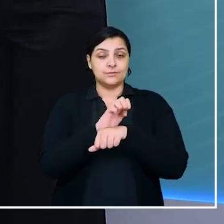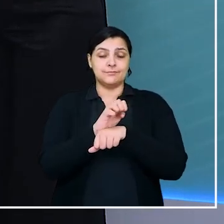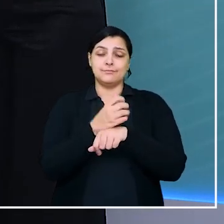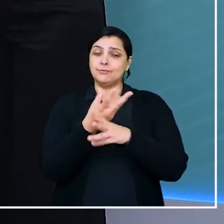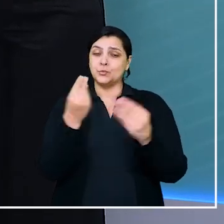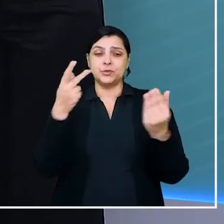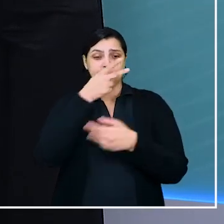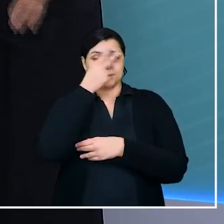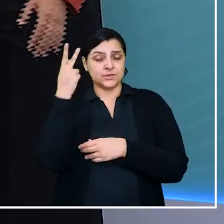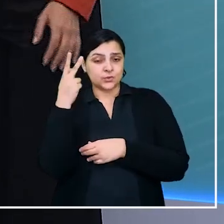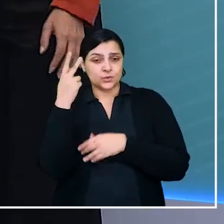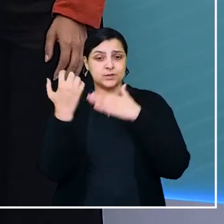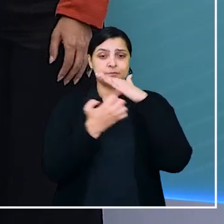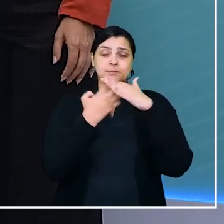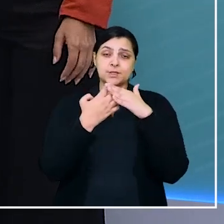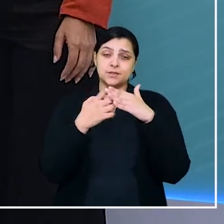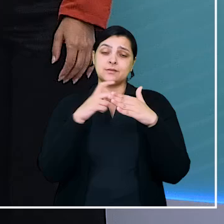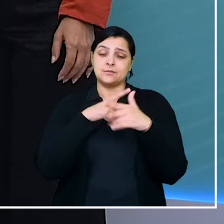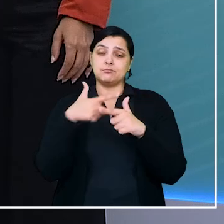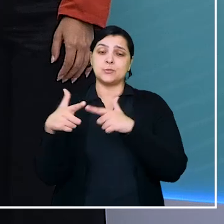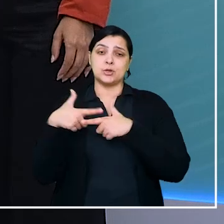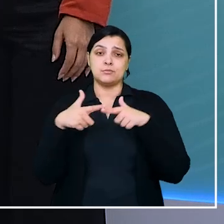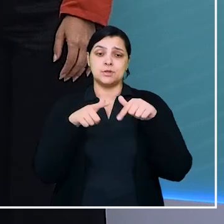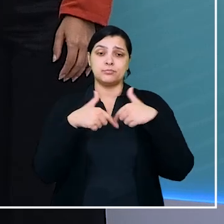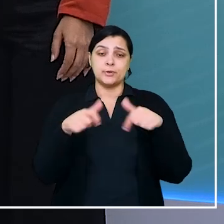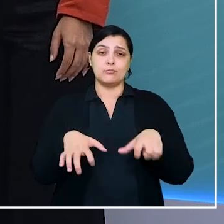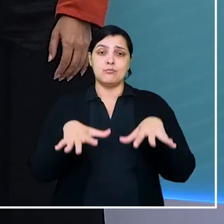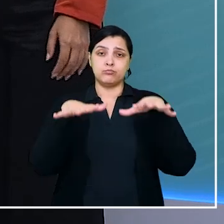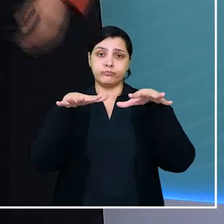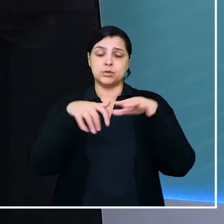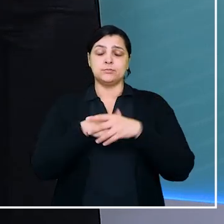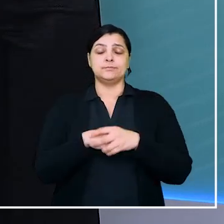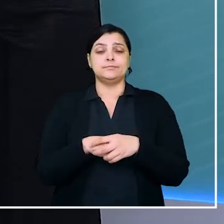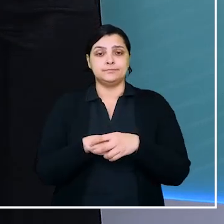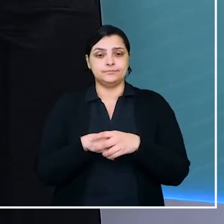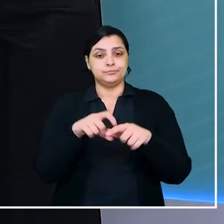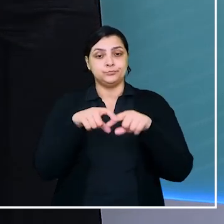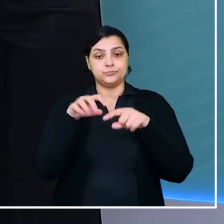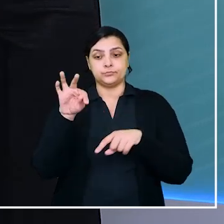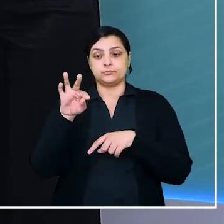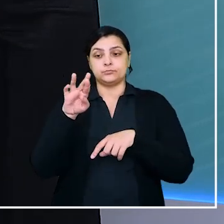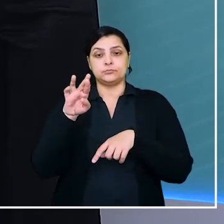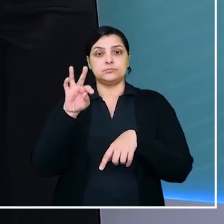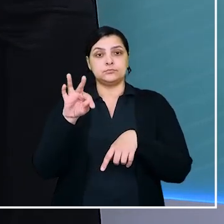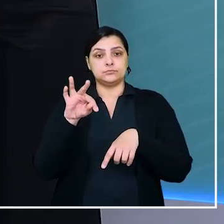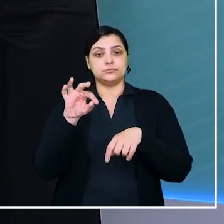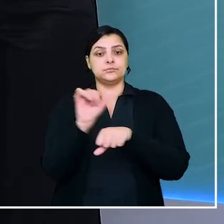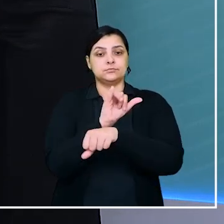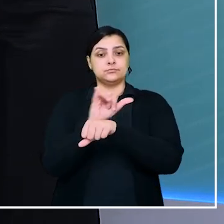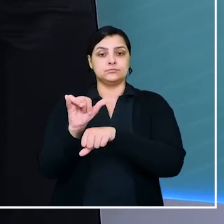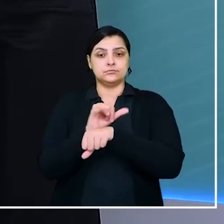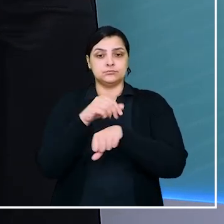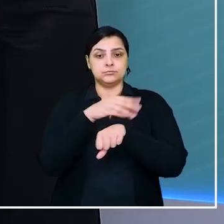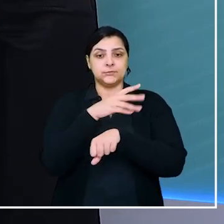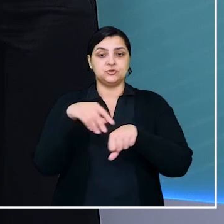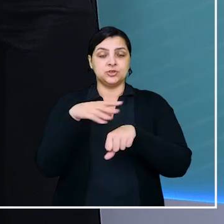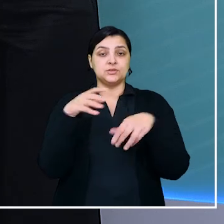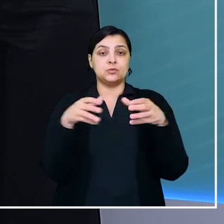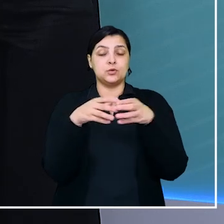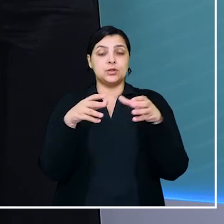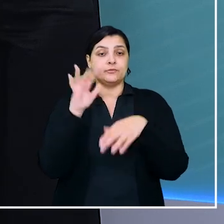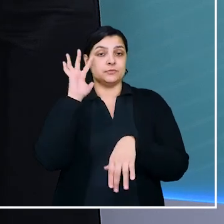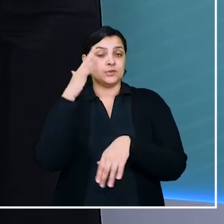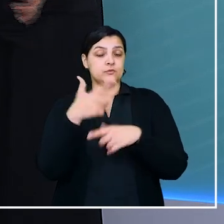pessoas e empresas ainda enfrentam as consequências da tragédia ambiental. Por isso, o TRT reforçou a estratégia da mediação coletiva